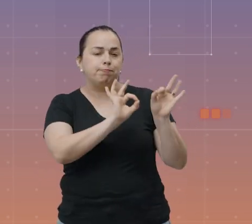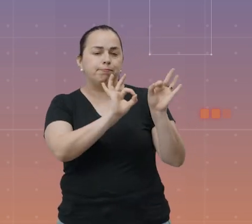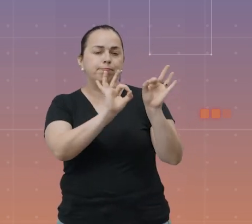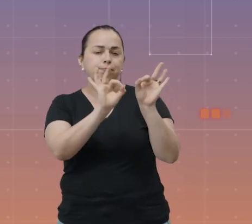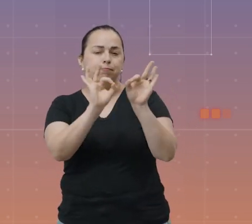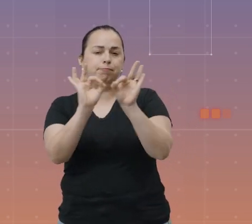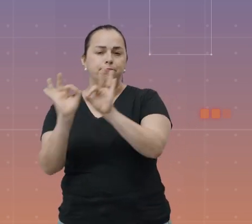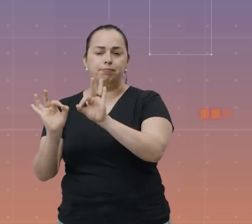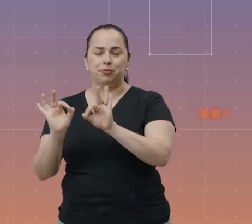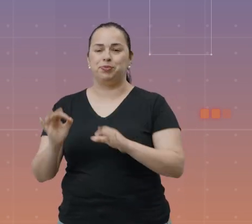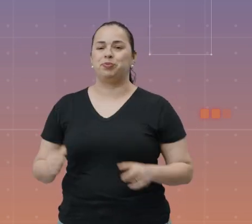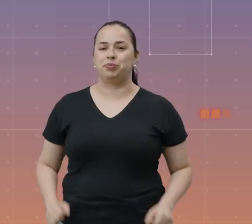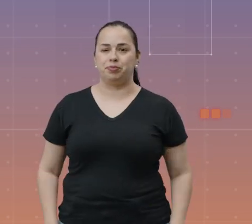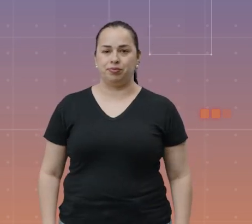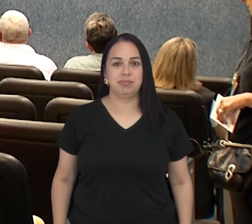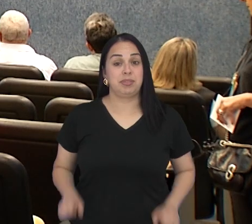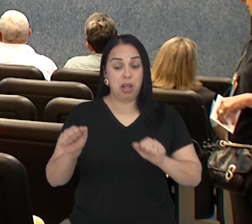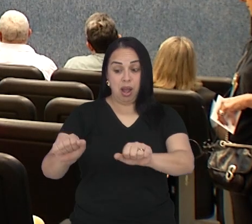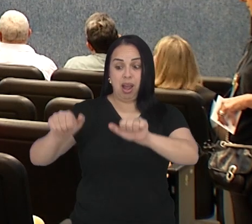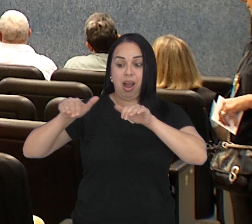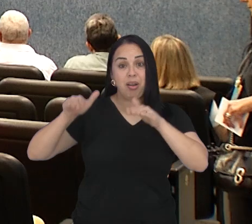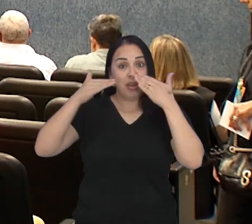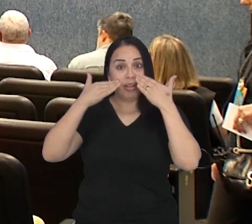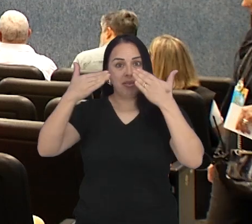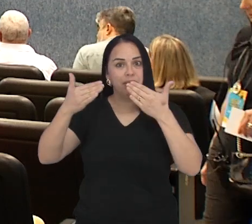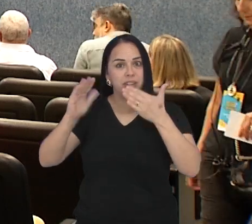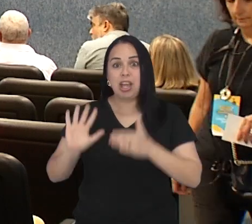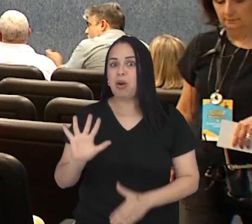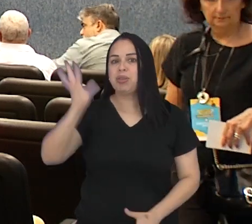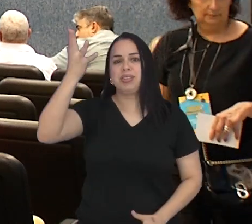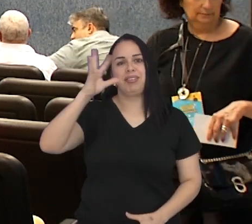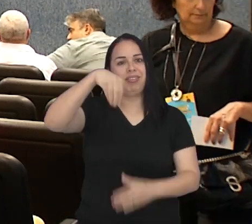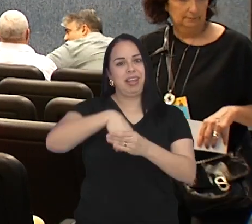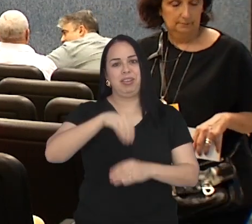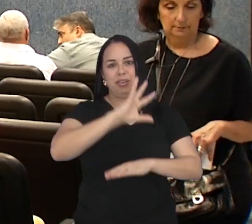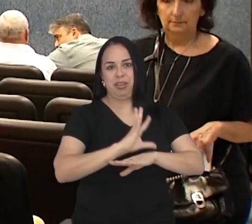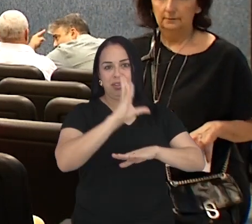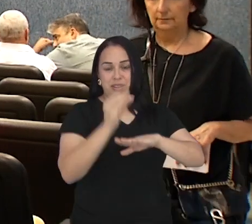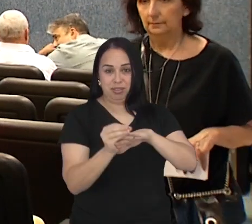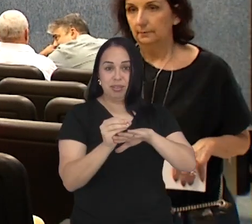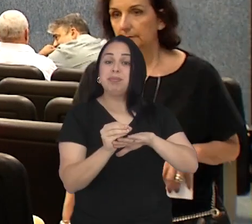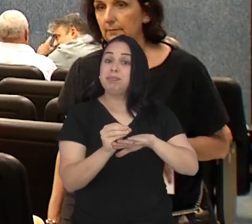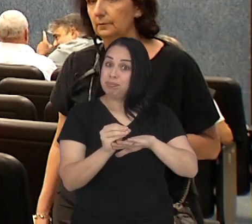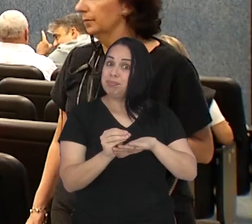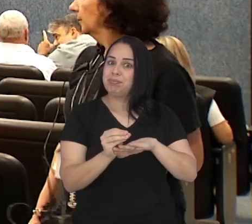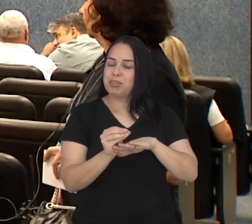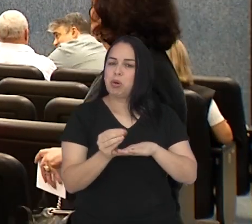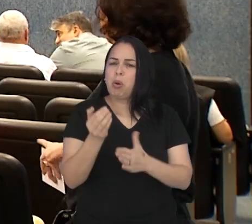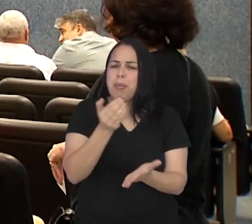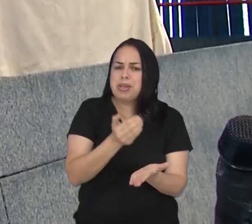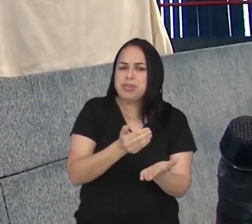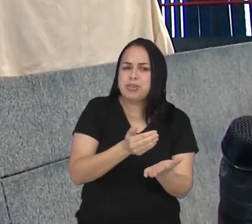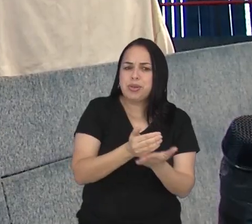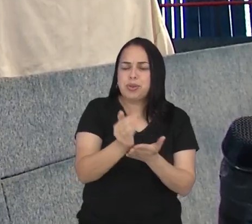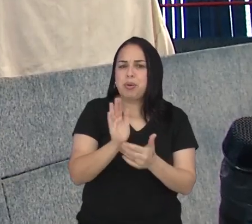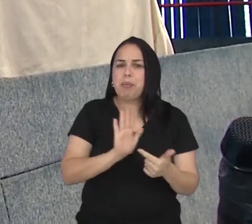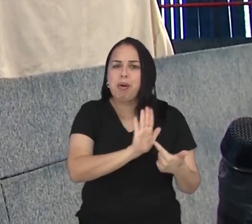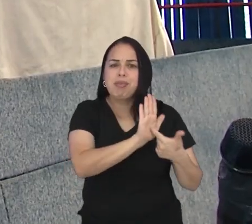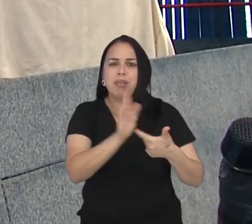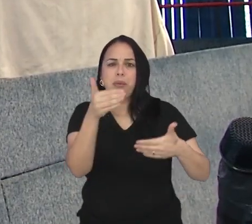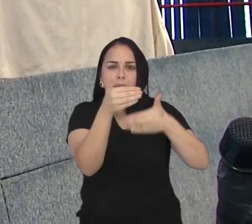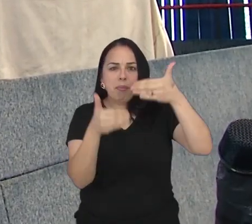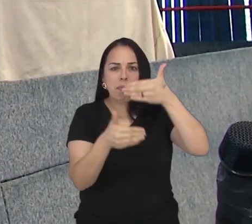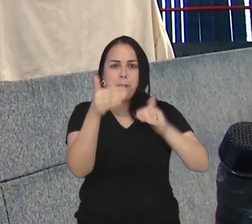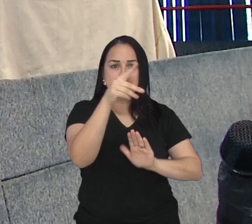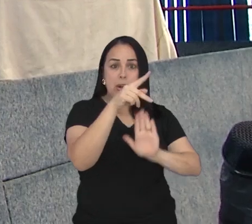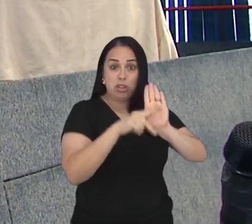para acompanhar todo esse debate. A audiência pública realizada no auditório do Parque de Inovação Tecnológica começou com uma